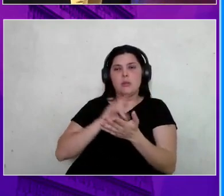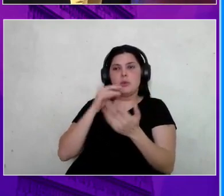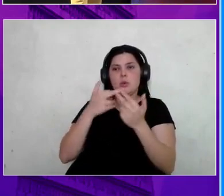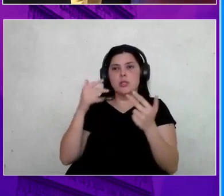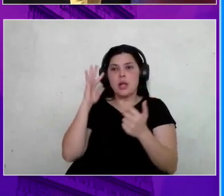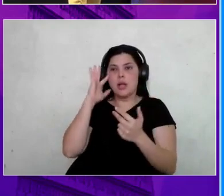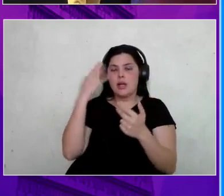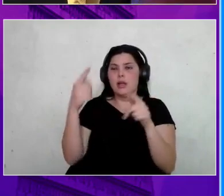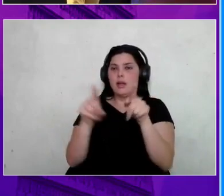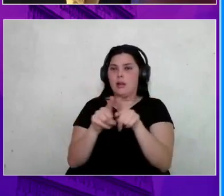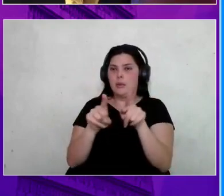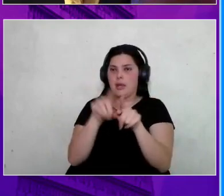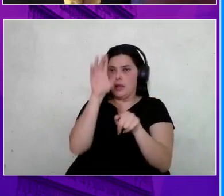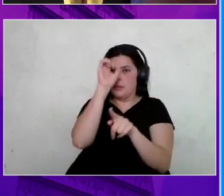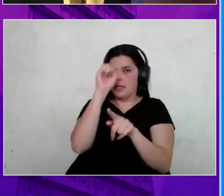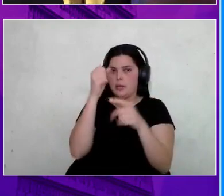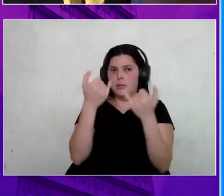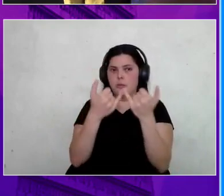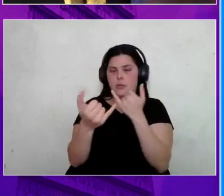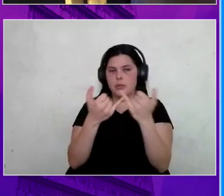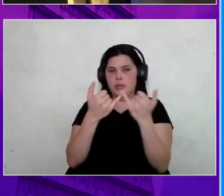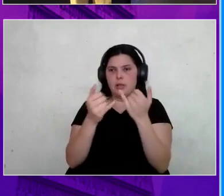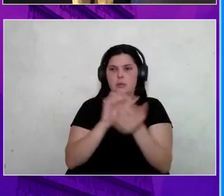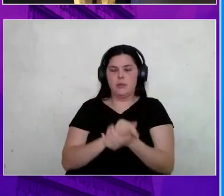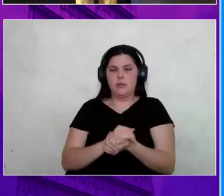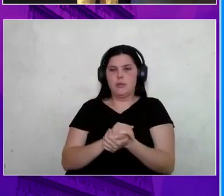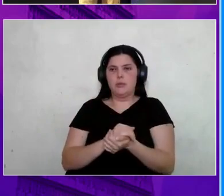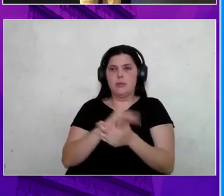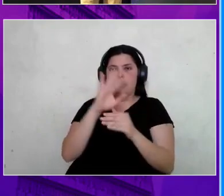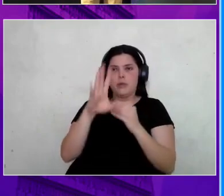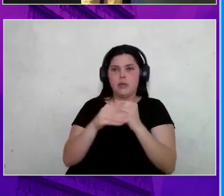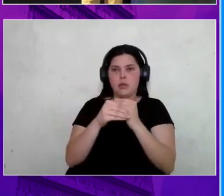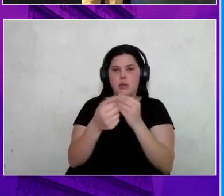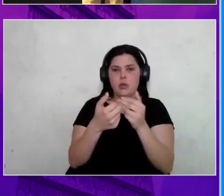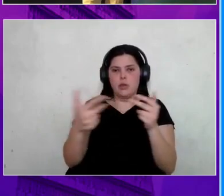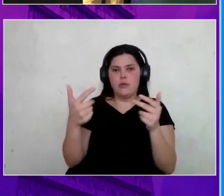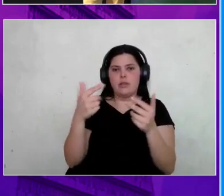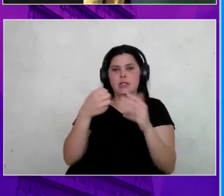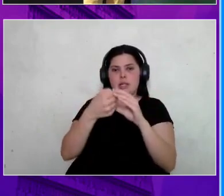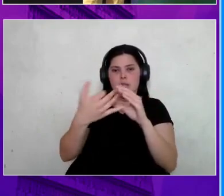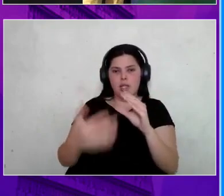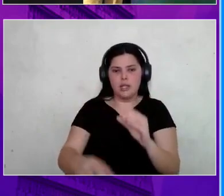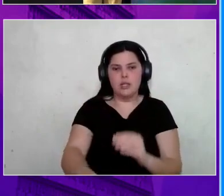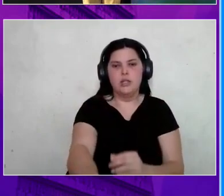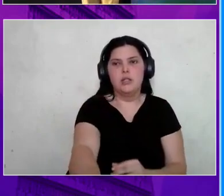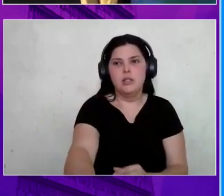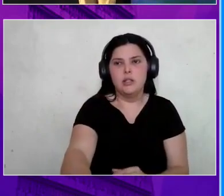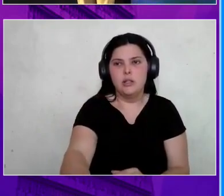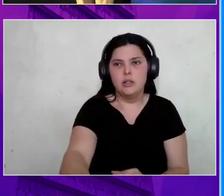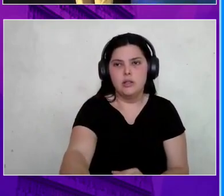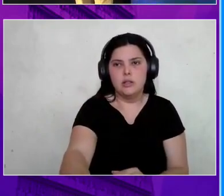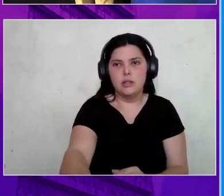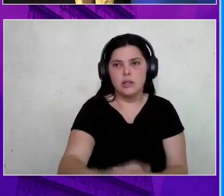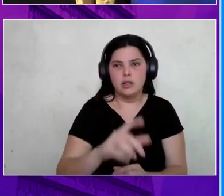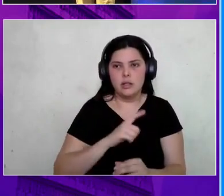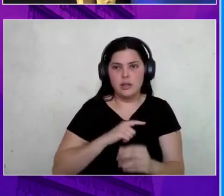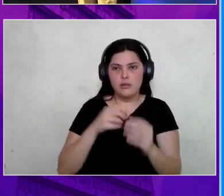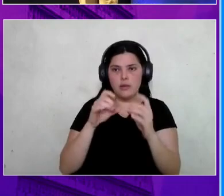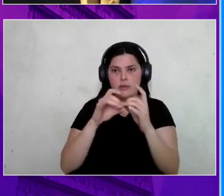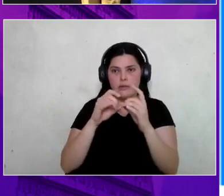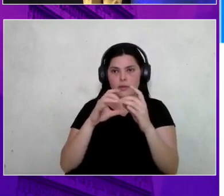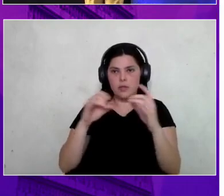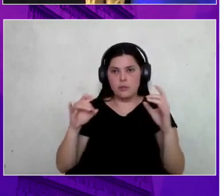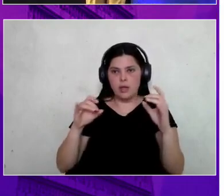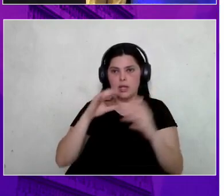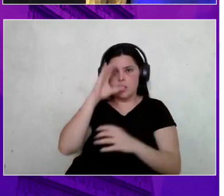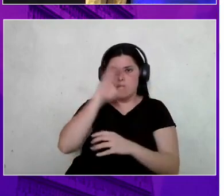Então, foram adicionadas novas features, a gente pegou alguns feedbacks de clientes e foi fazendo essa melhoria durante